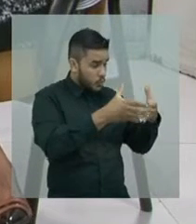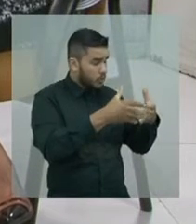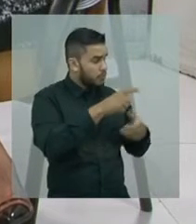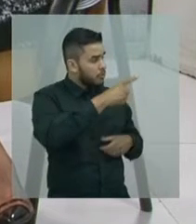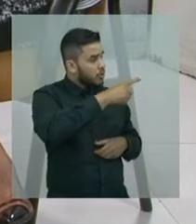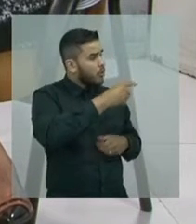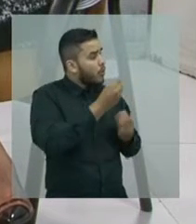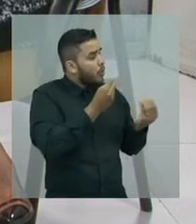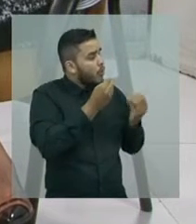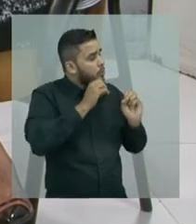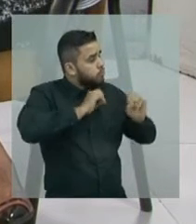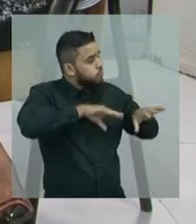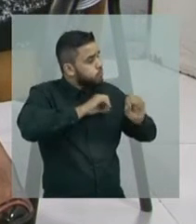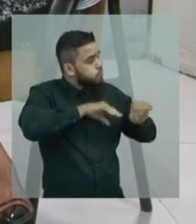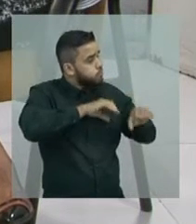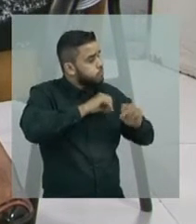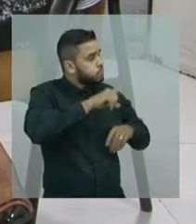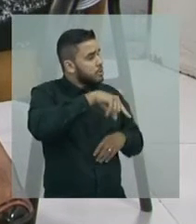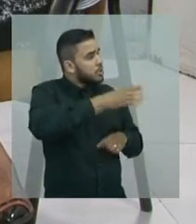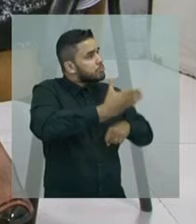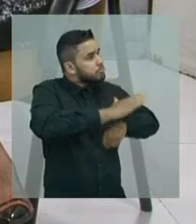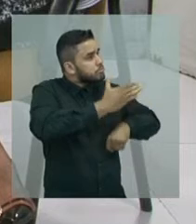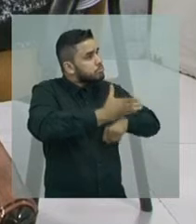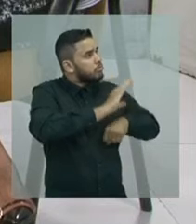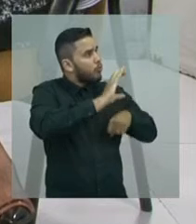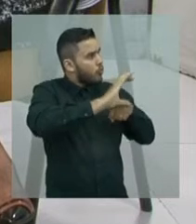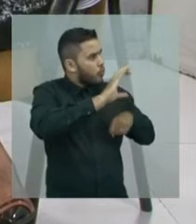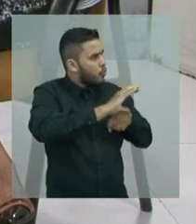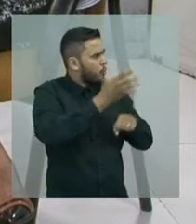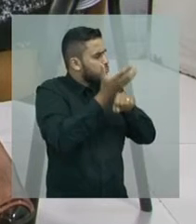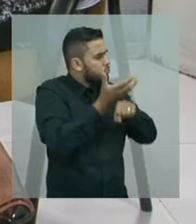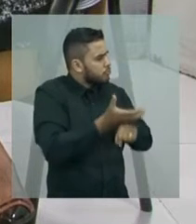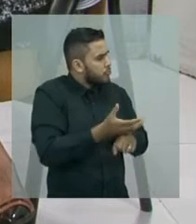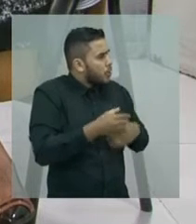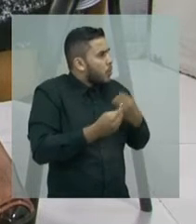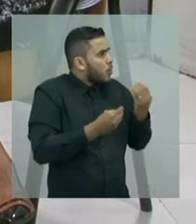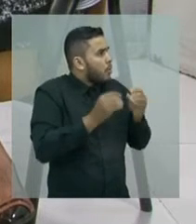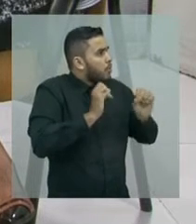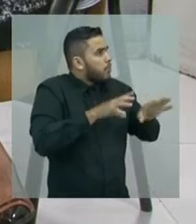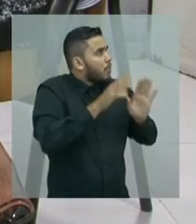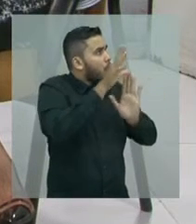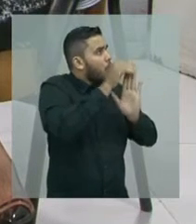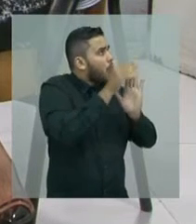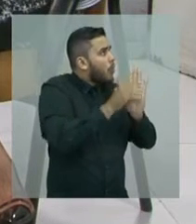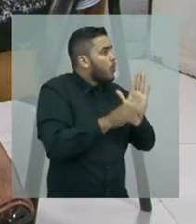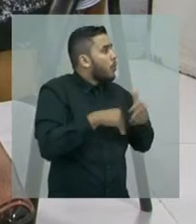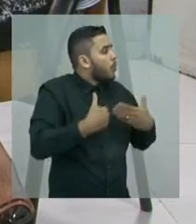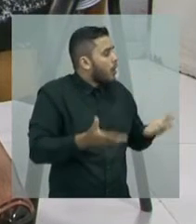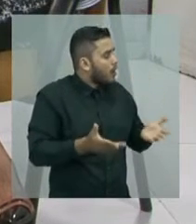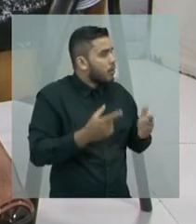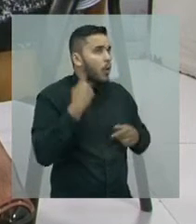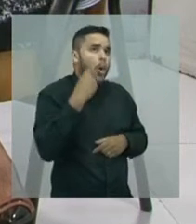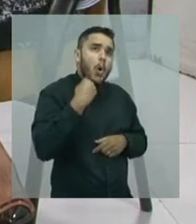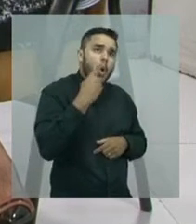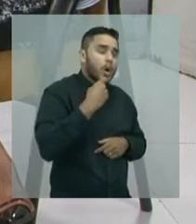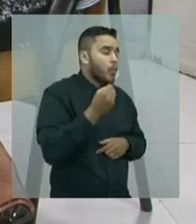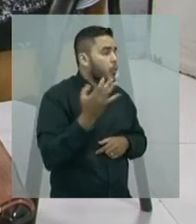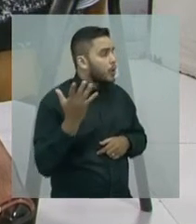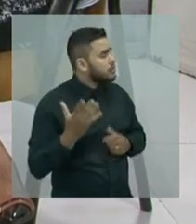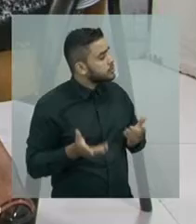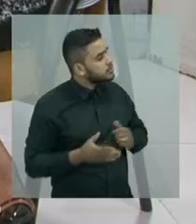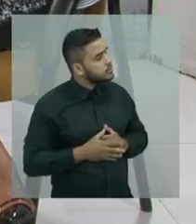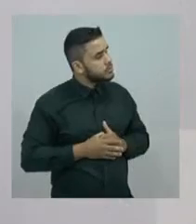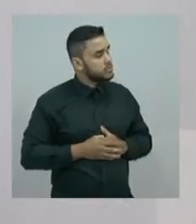que é ministrado, qual o tempo de duração para um mediador estar habilitado para mediar os